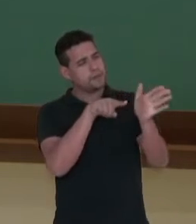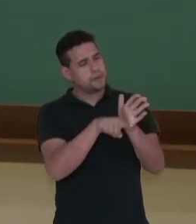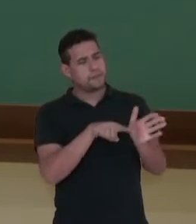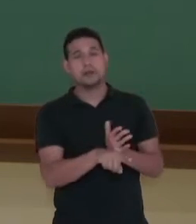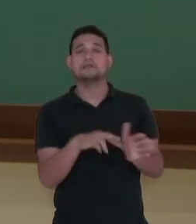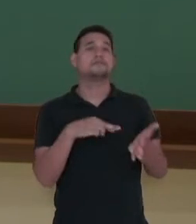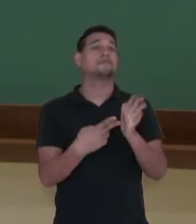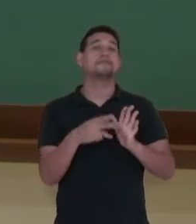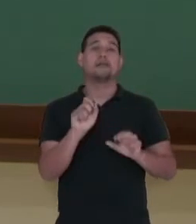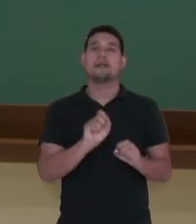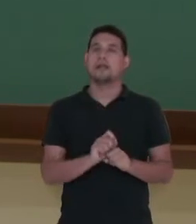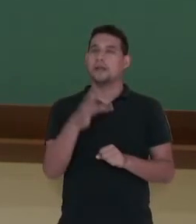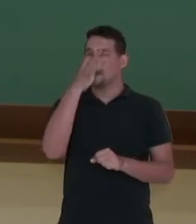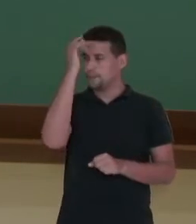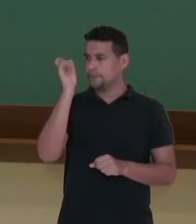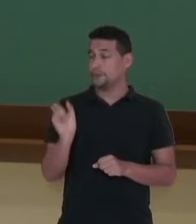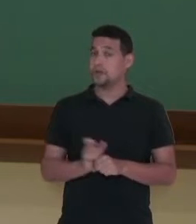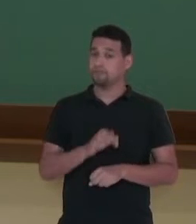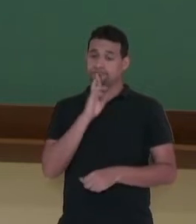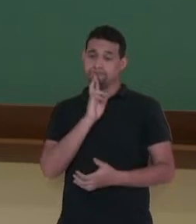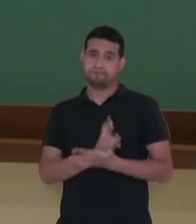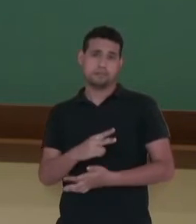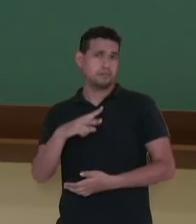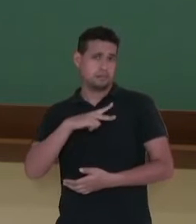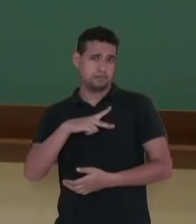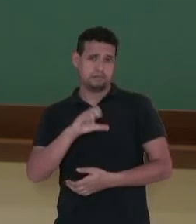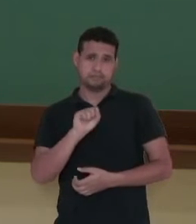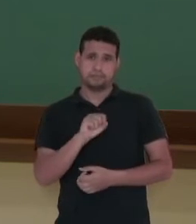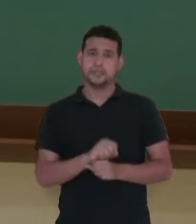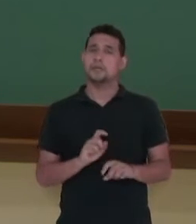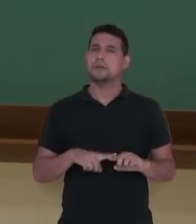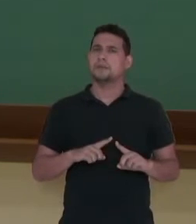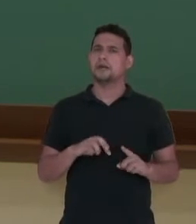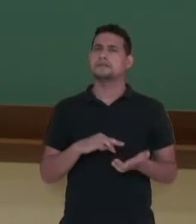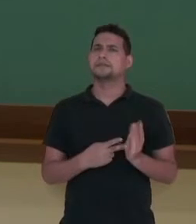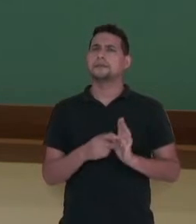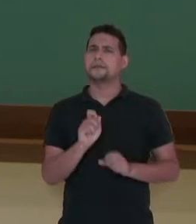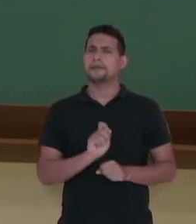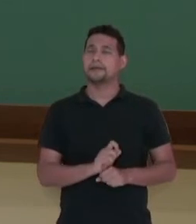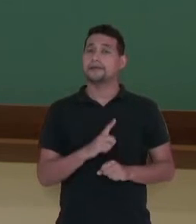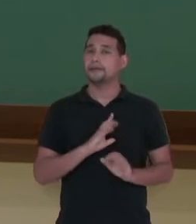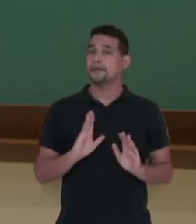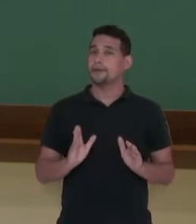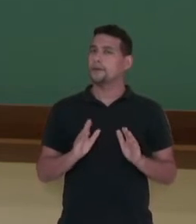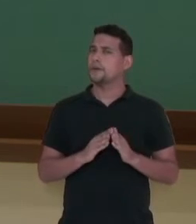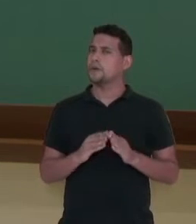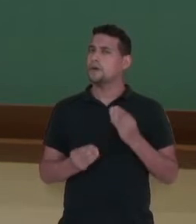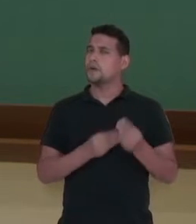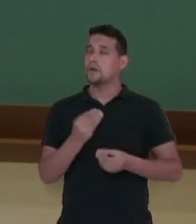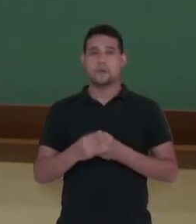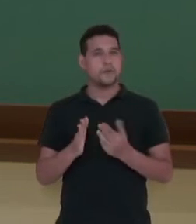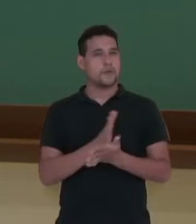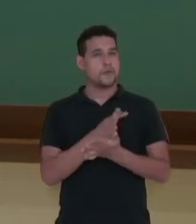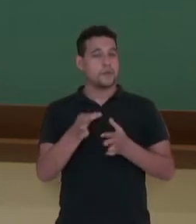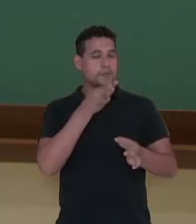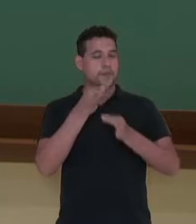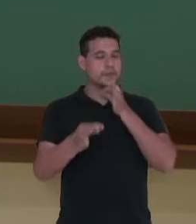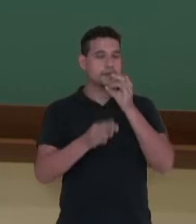son personales, las respuestas son personales, pero tenemos acá sugestiones de respuestas.